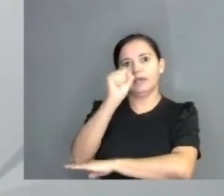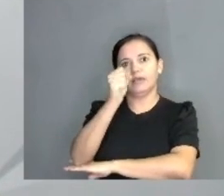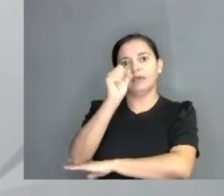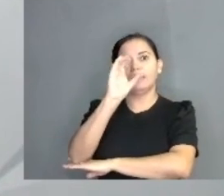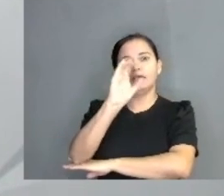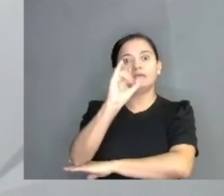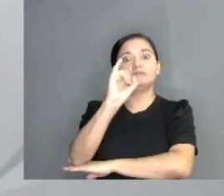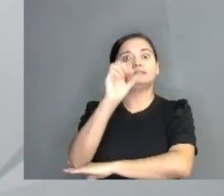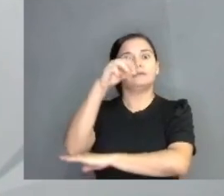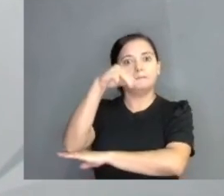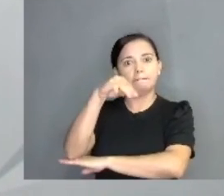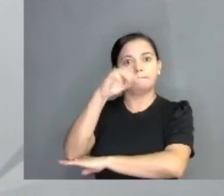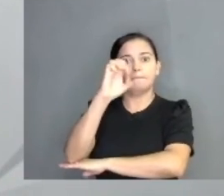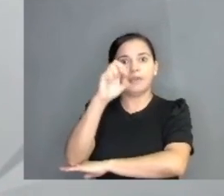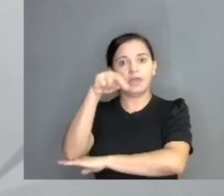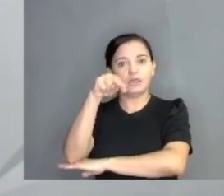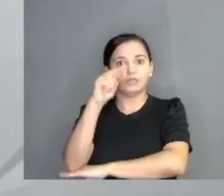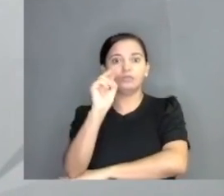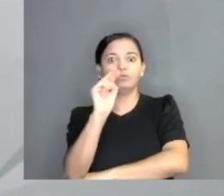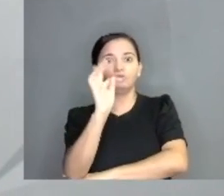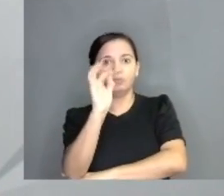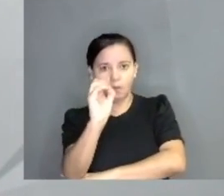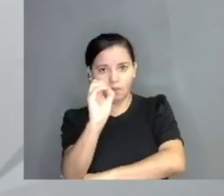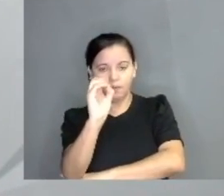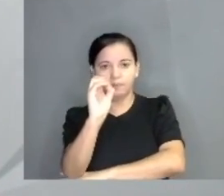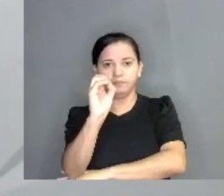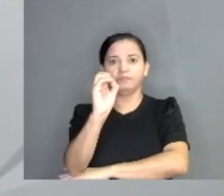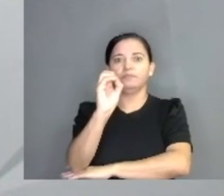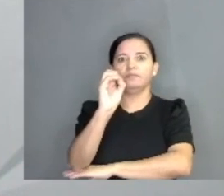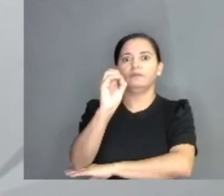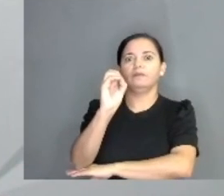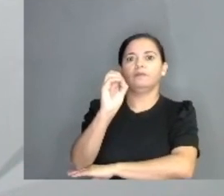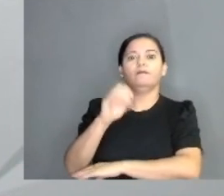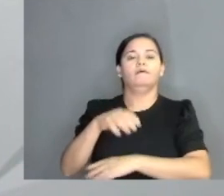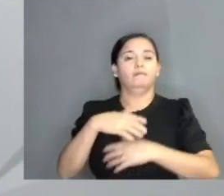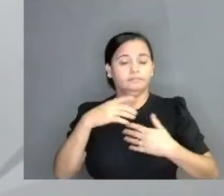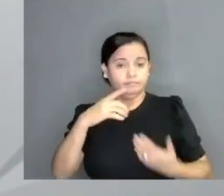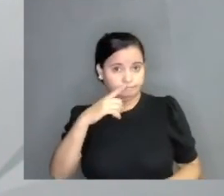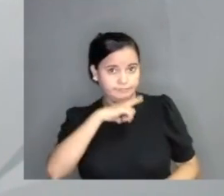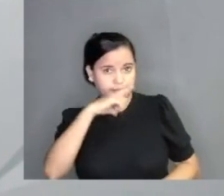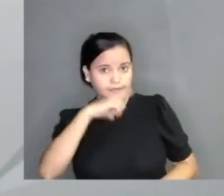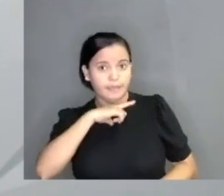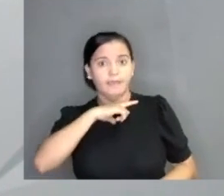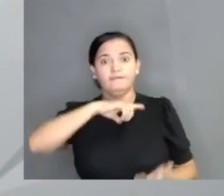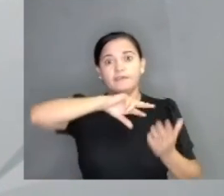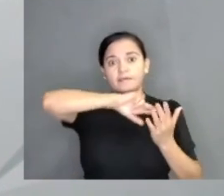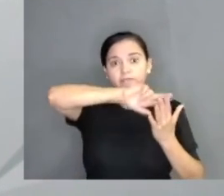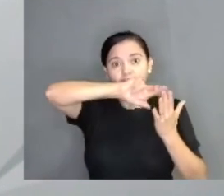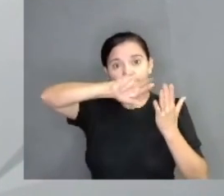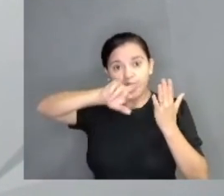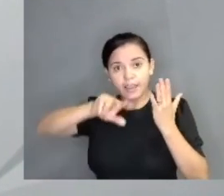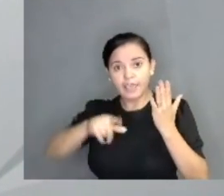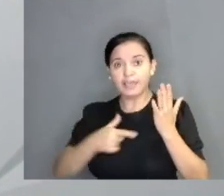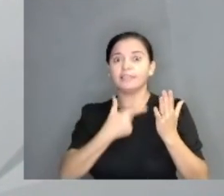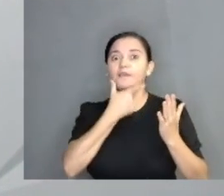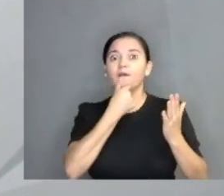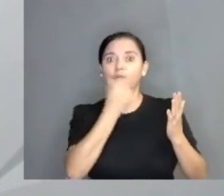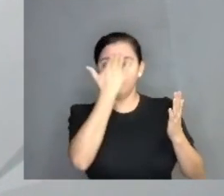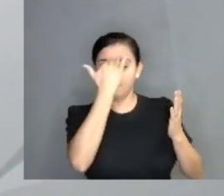artistas renascentistas? Sim, citei para vocês Leonardo da Vinci, Sandro Botticelli,